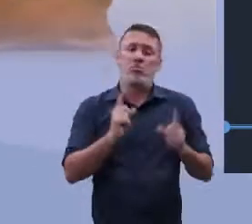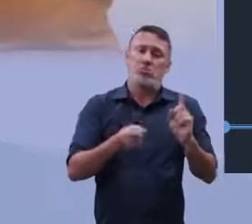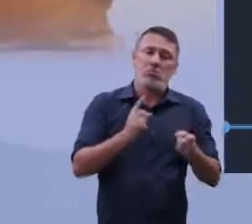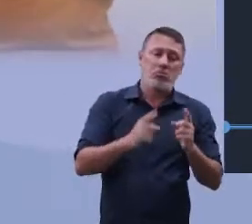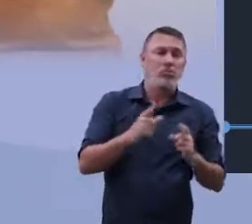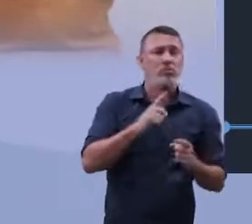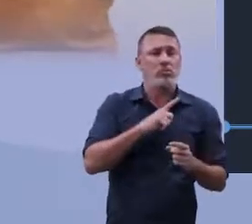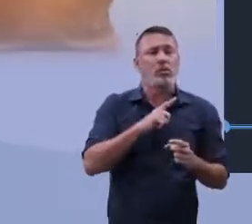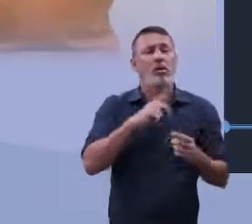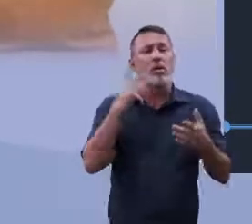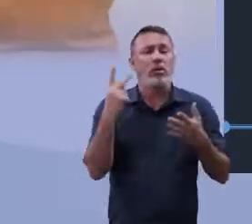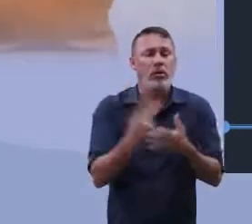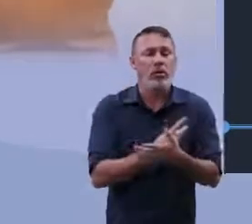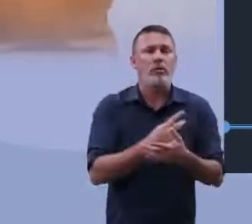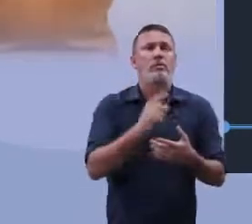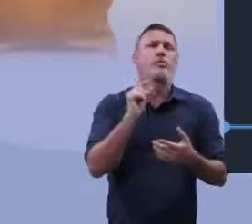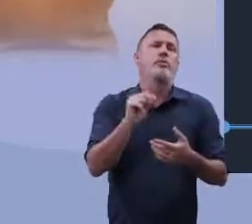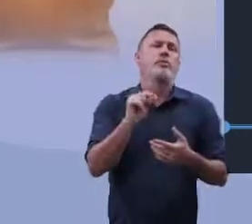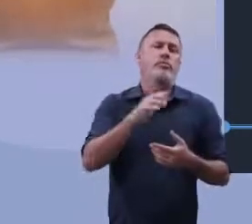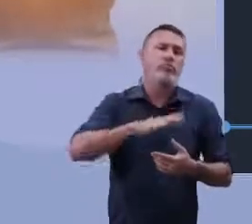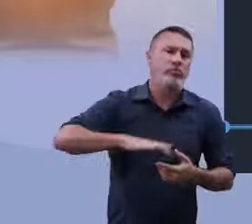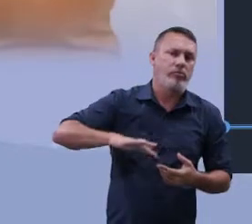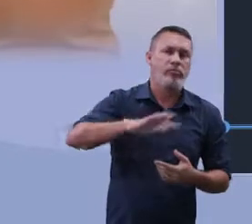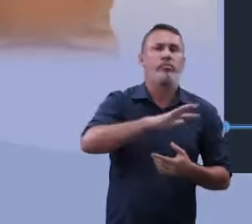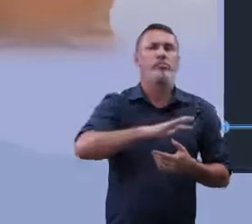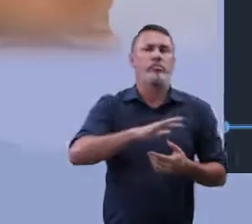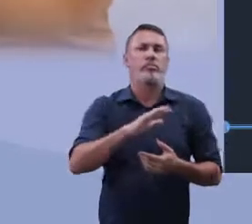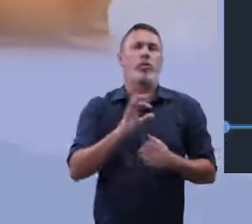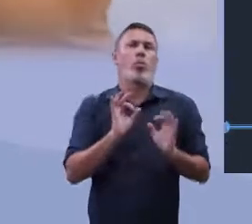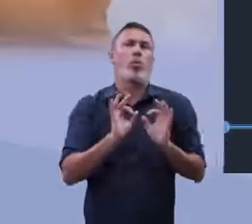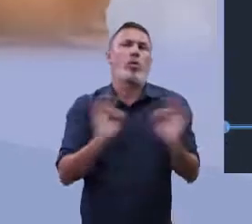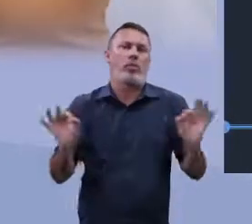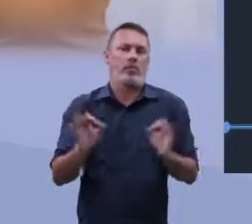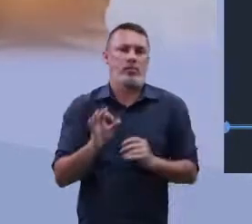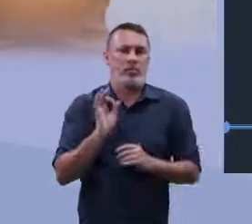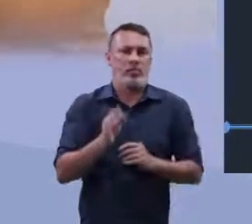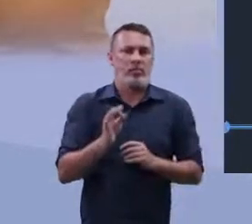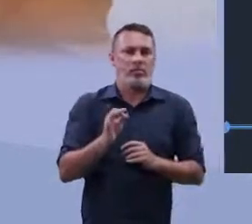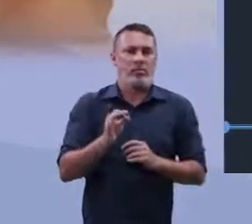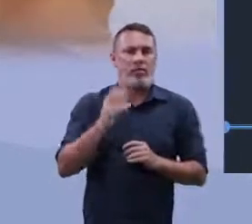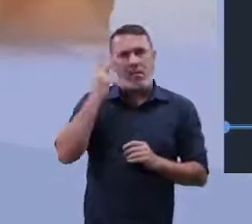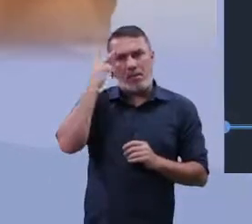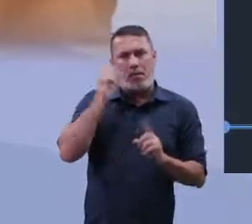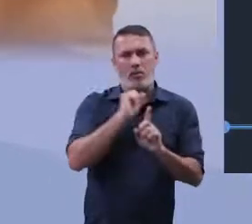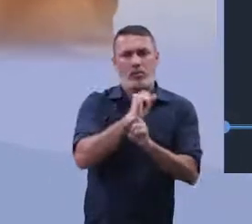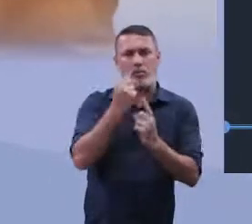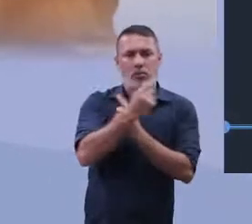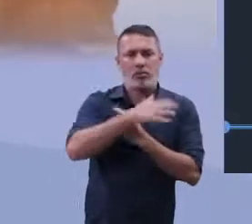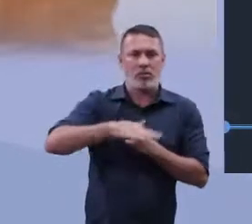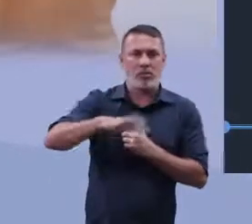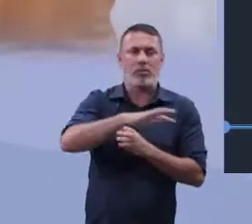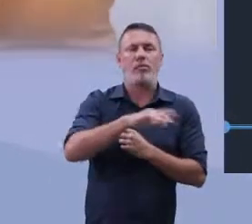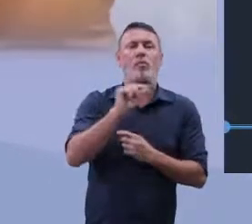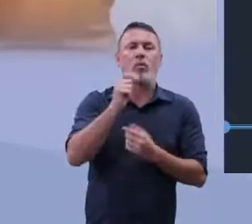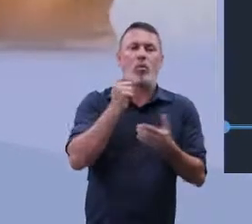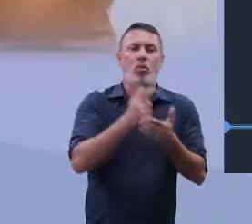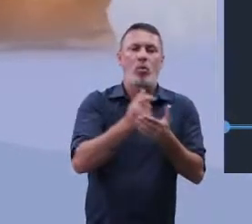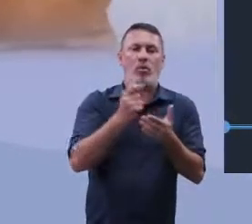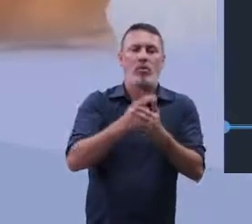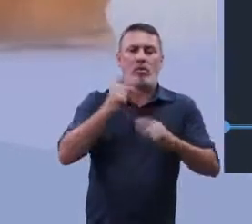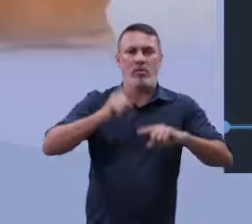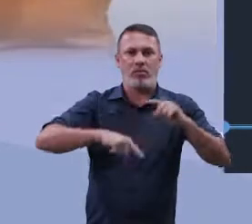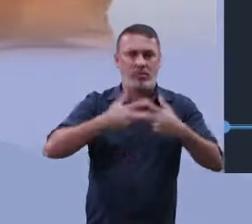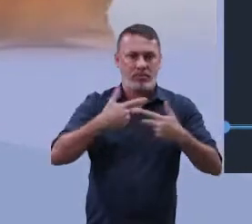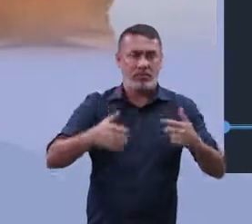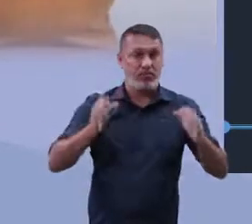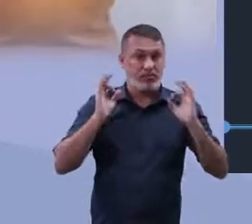reduzir esse elemento tão horrível para a nossa sociedade, que é o consumismo.